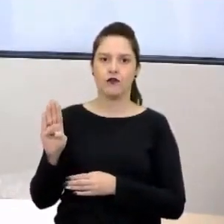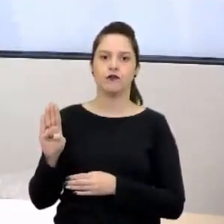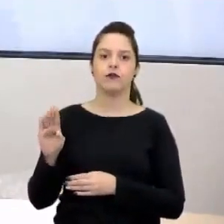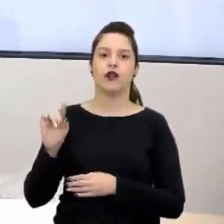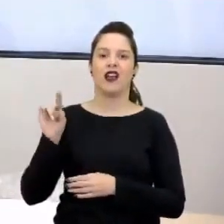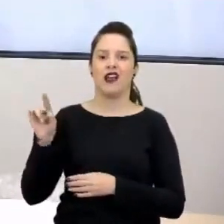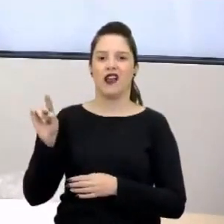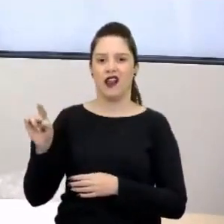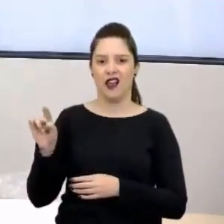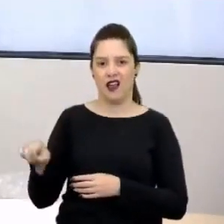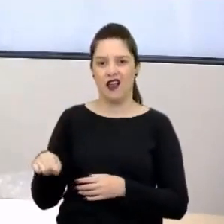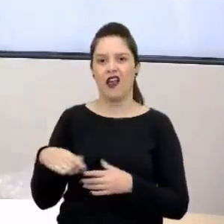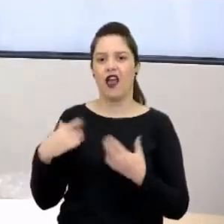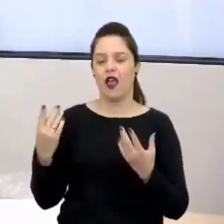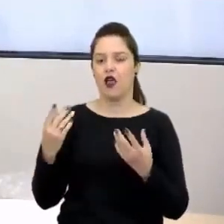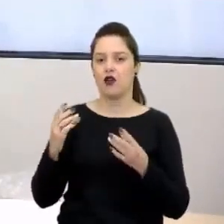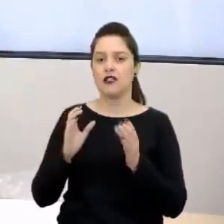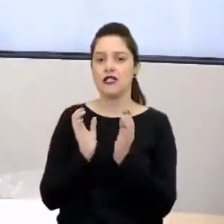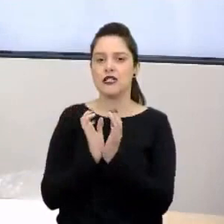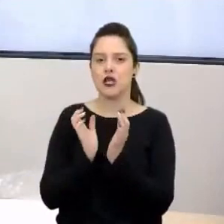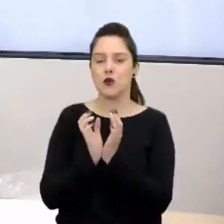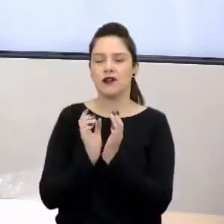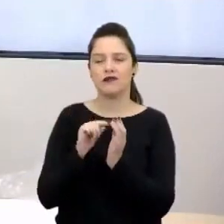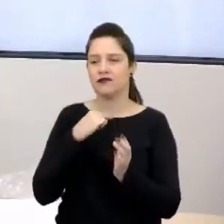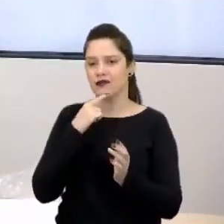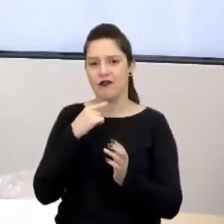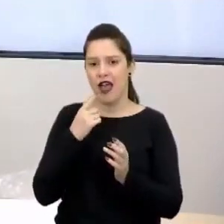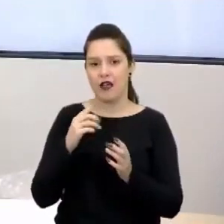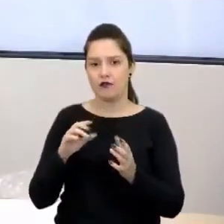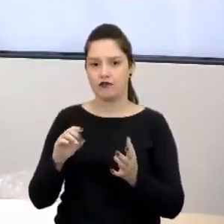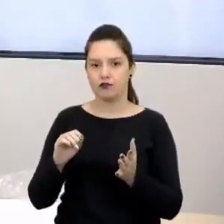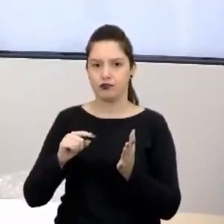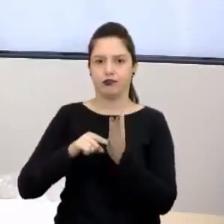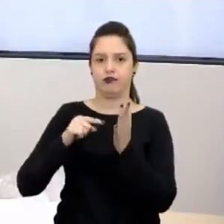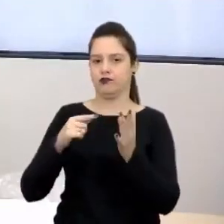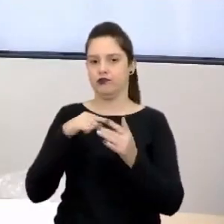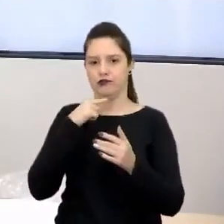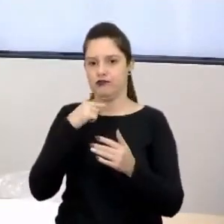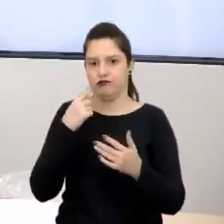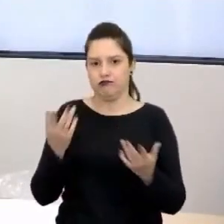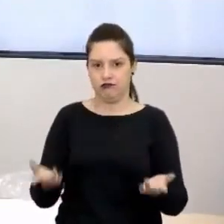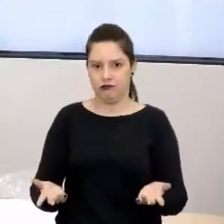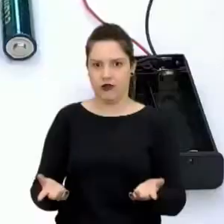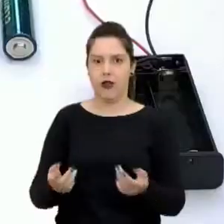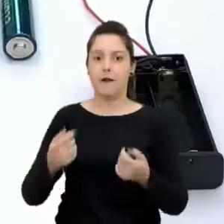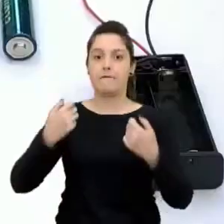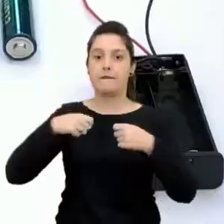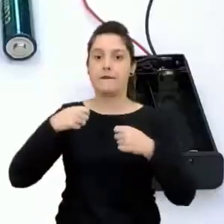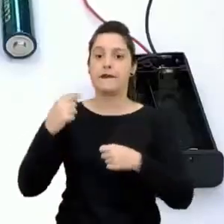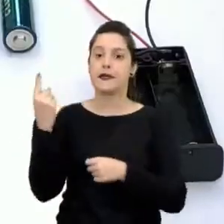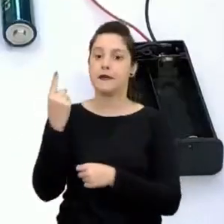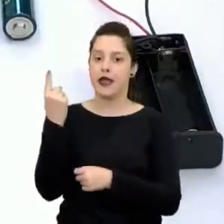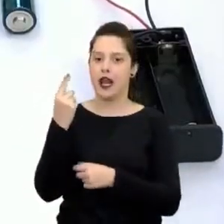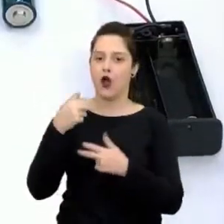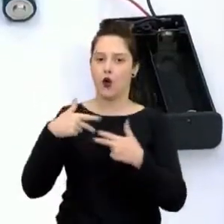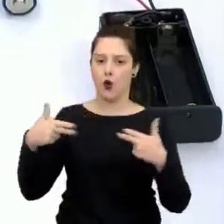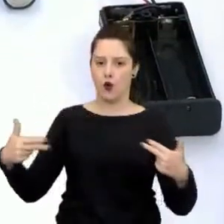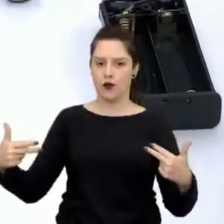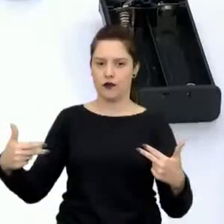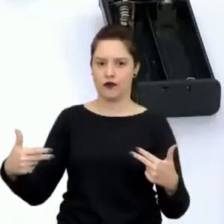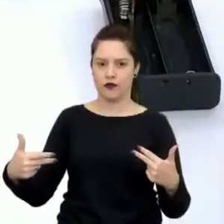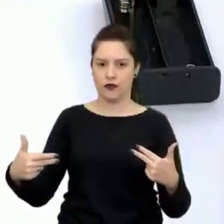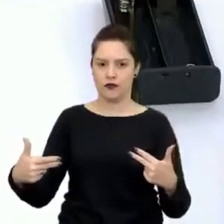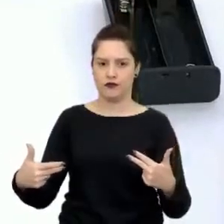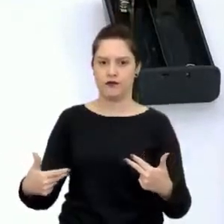Eu vou mostrar pra vocês o circuito, mas não vai funcionar. O que vai funcionar é o de pilha, tá? Então, primeira coisa, no caso